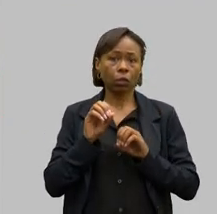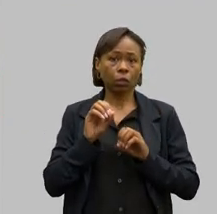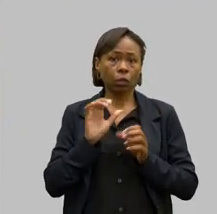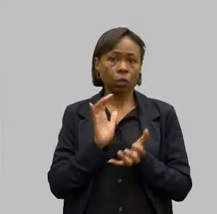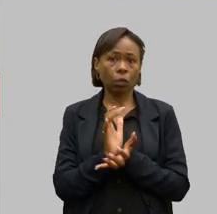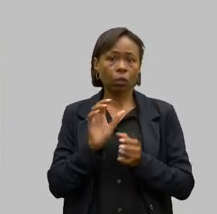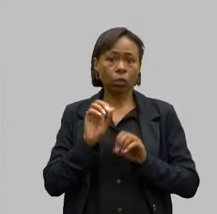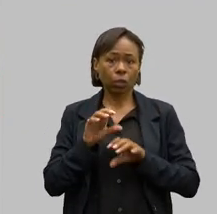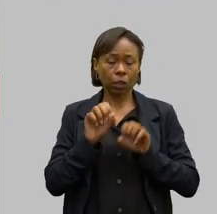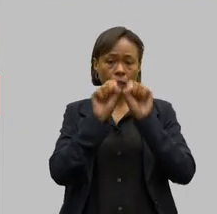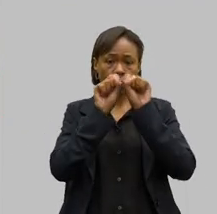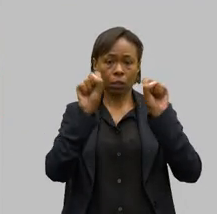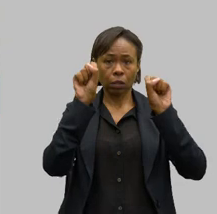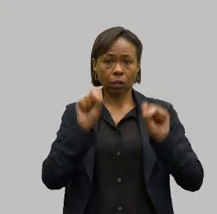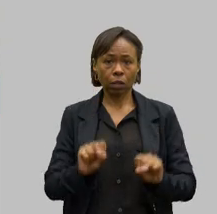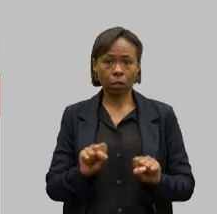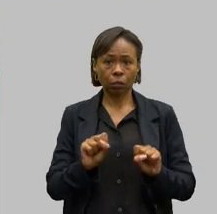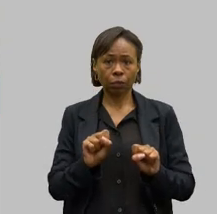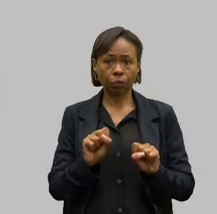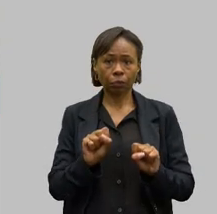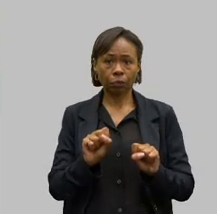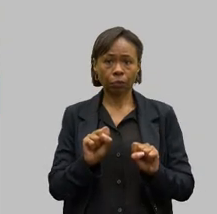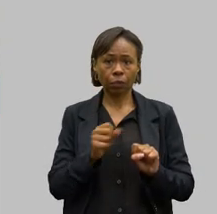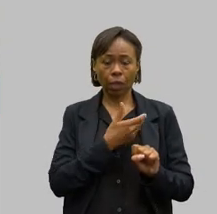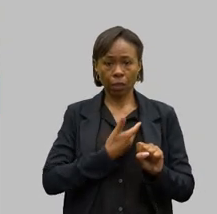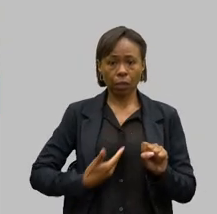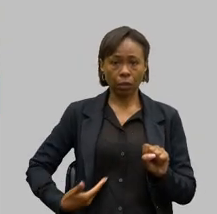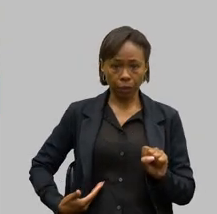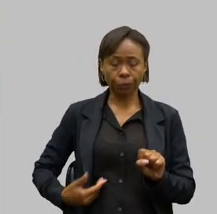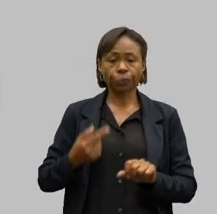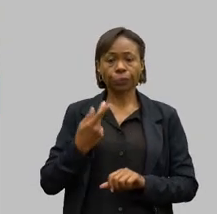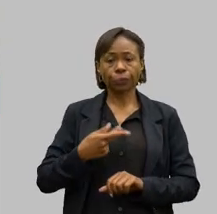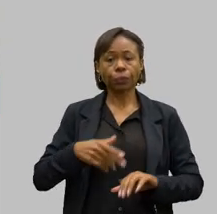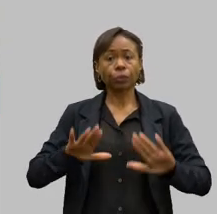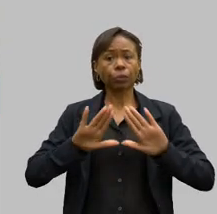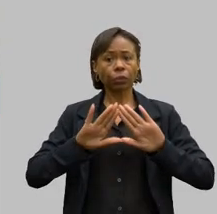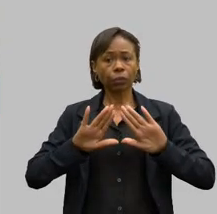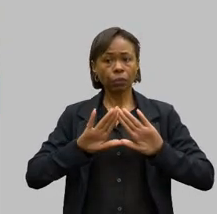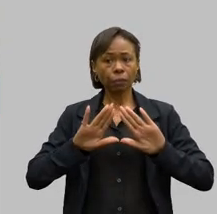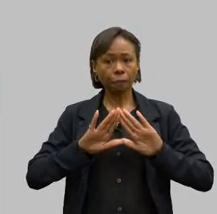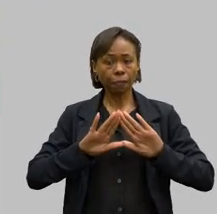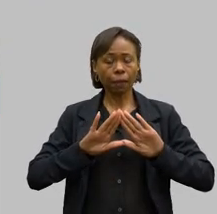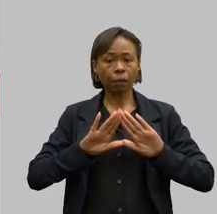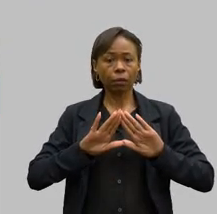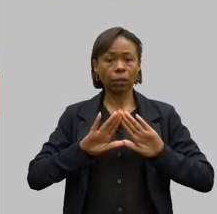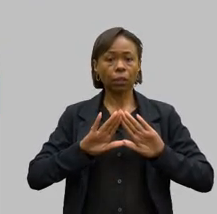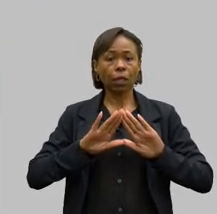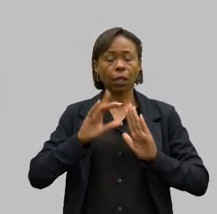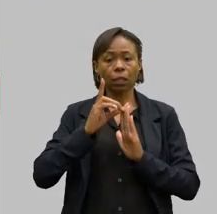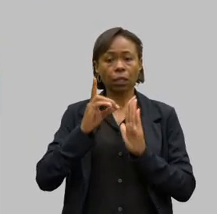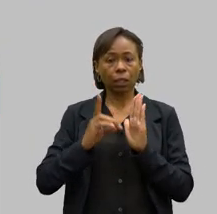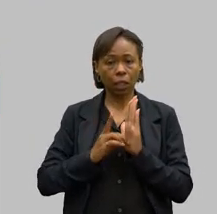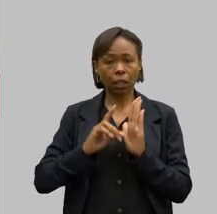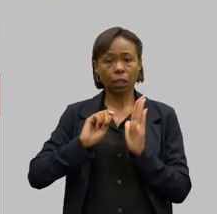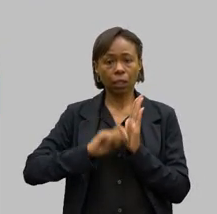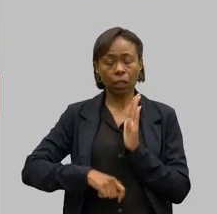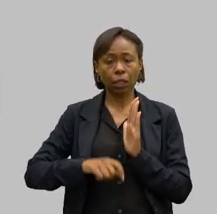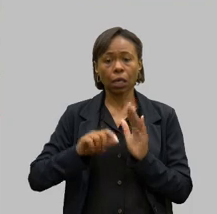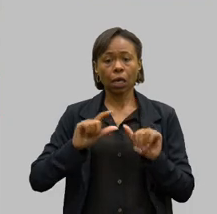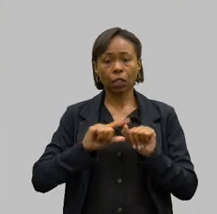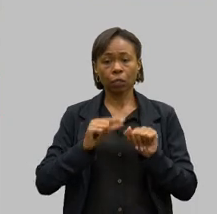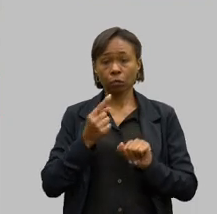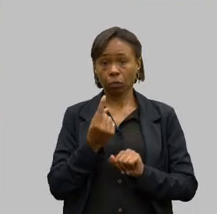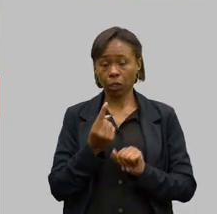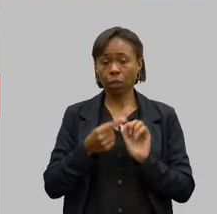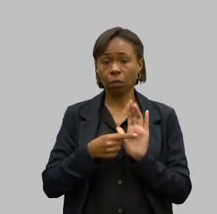ao sistema estadual de educação. A Assembleia Legislativa do Estado de Minas Gerais decreta artigo 1º ficam